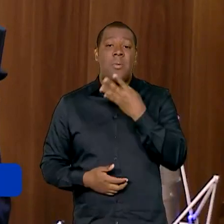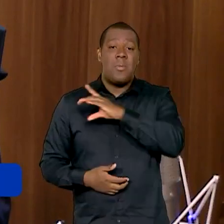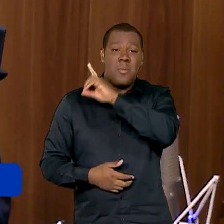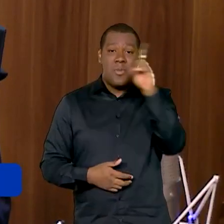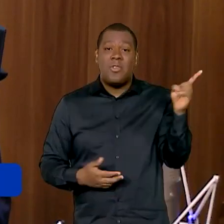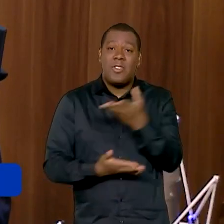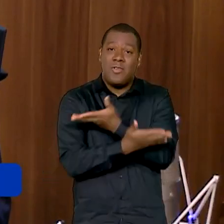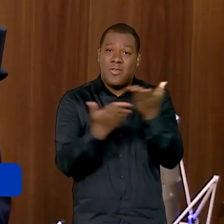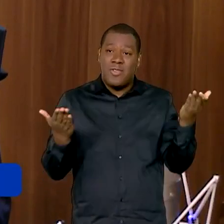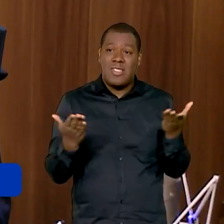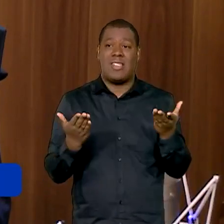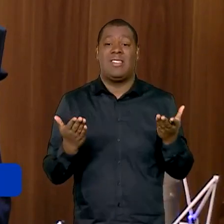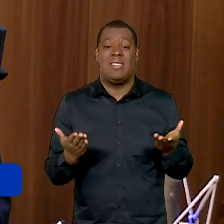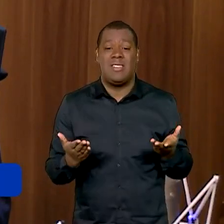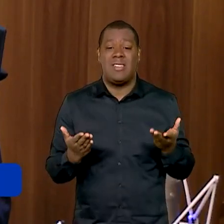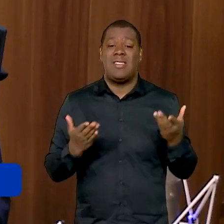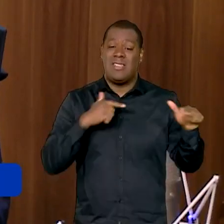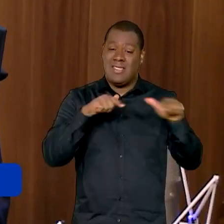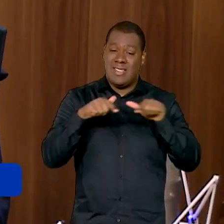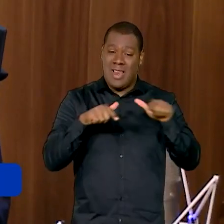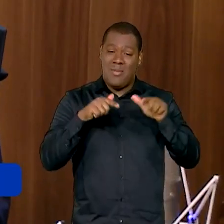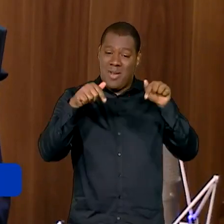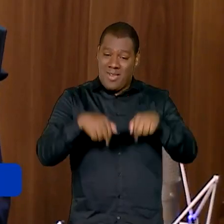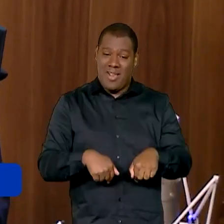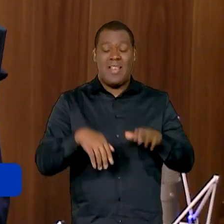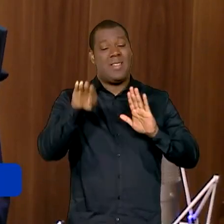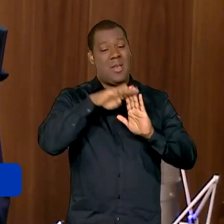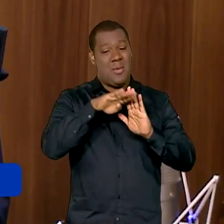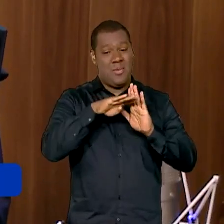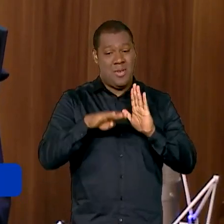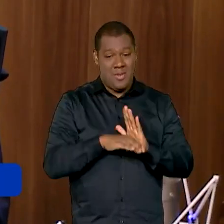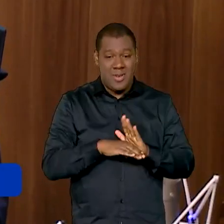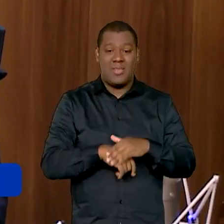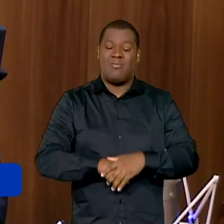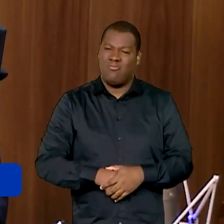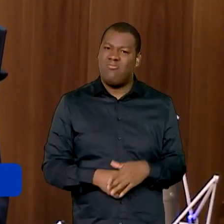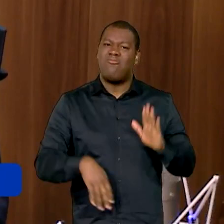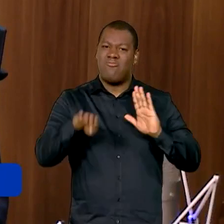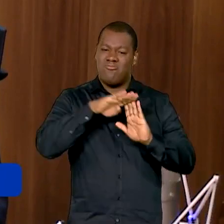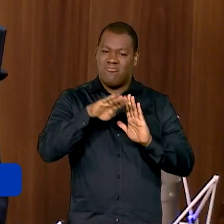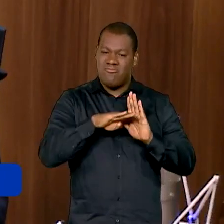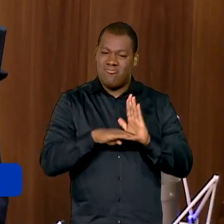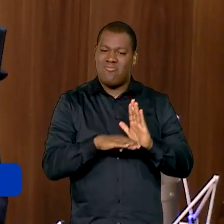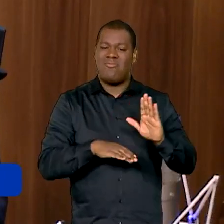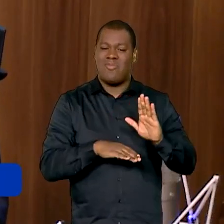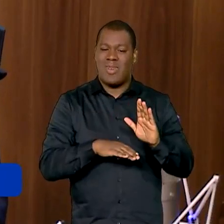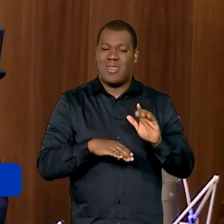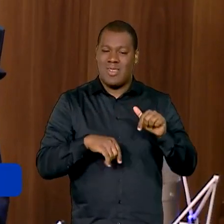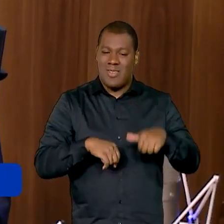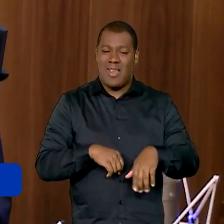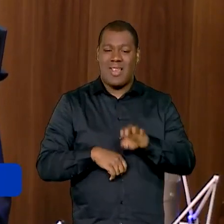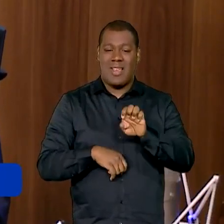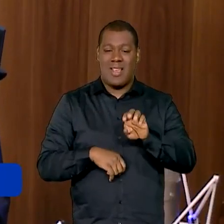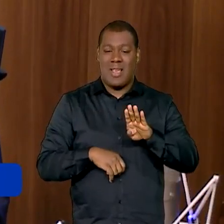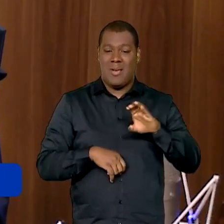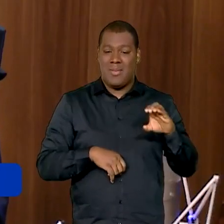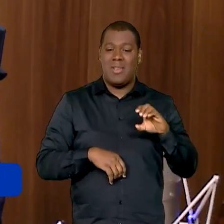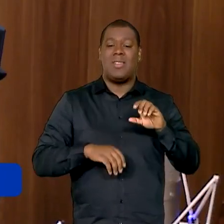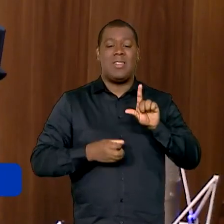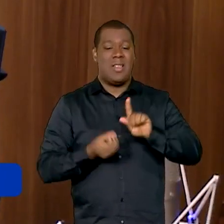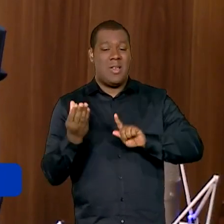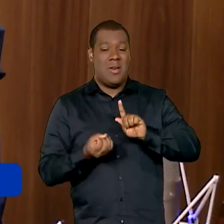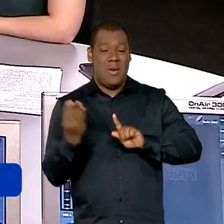trabalham nesse belíssimo programa de forte audiência. E saudar que está nos acompanhando, nos ouvindo aí no Brasil